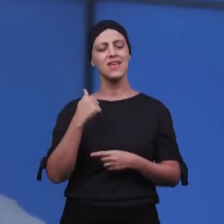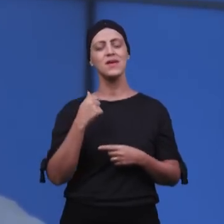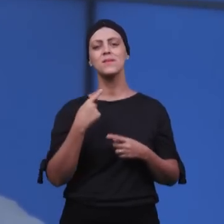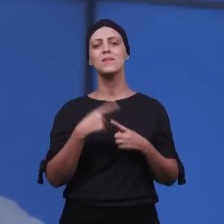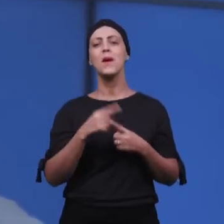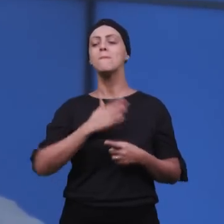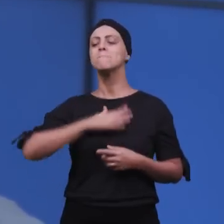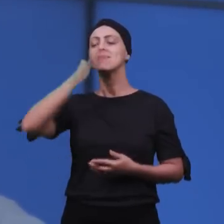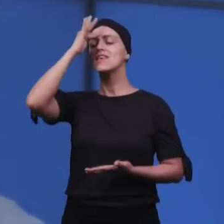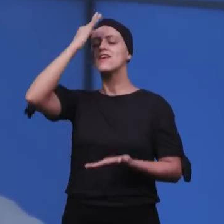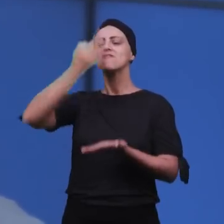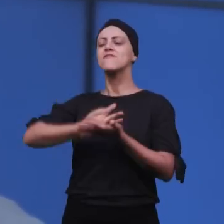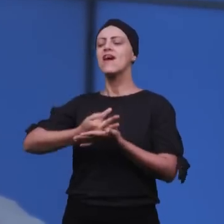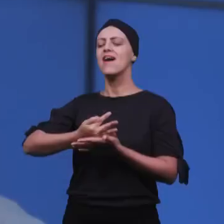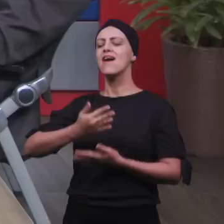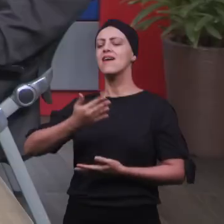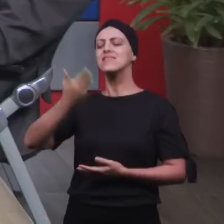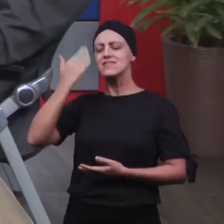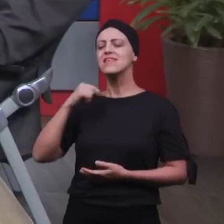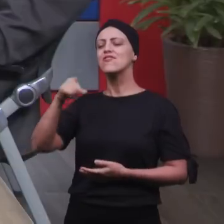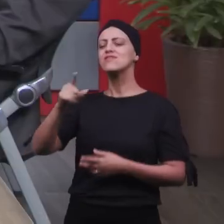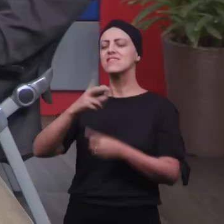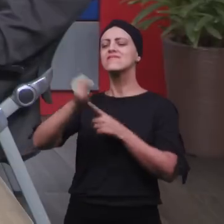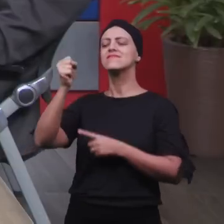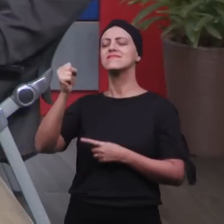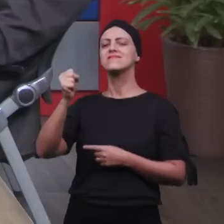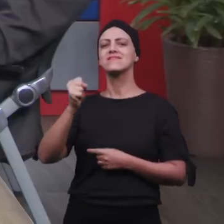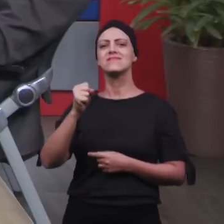diz que você é vitorioso. Você foi Deus vitorioso. não falha, né? Aí ela falou, olha,